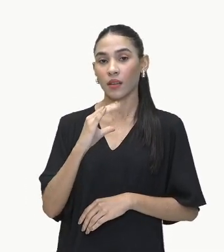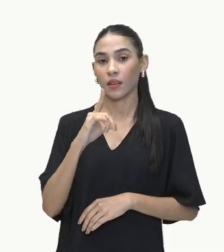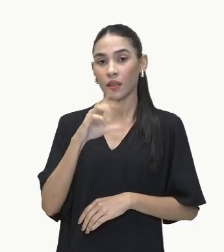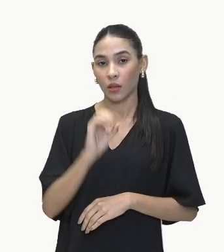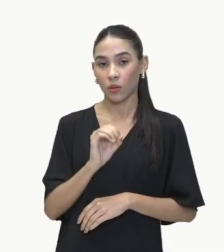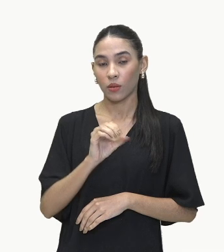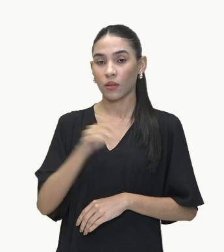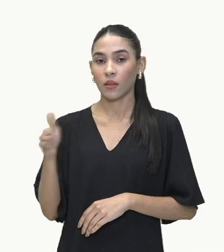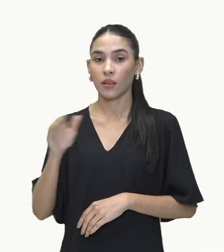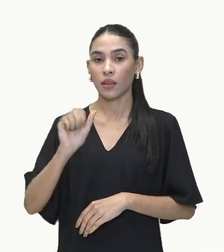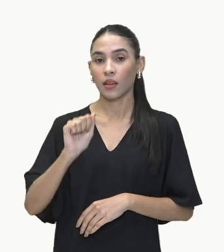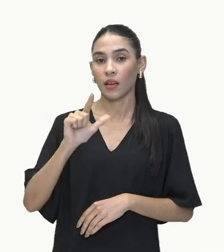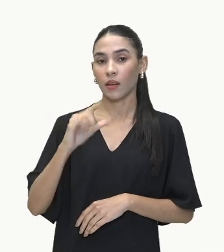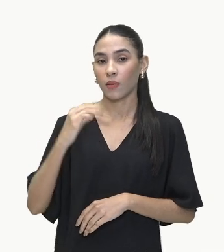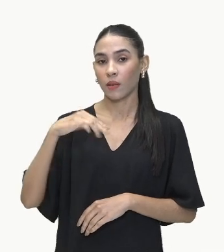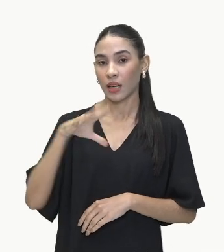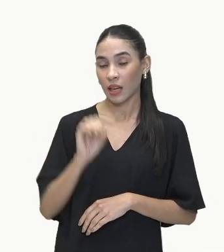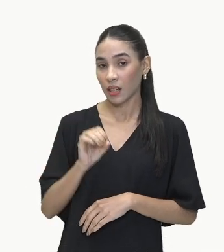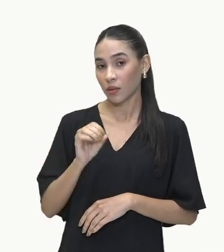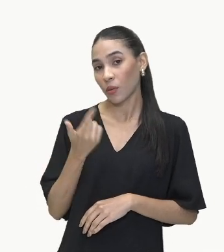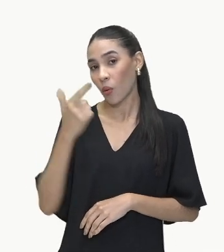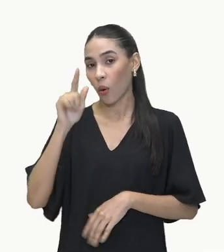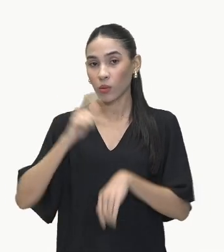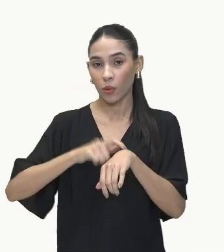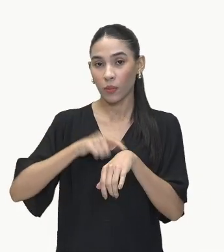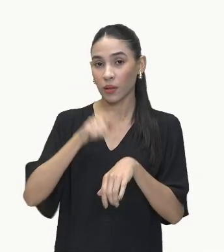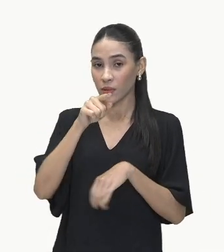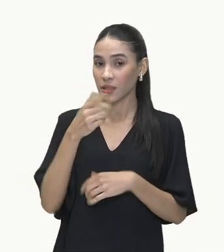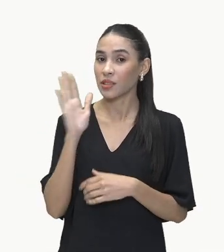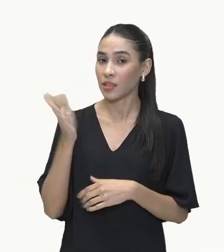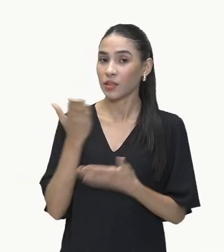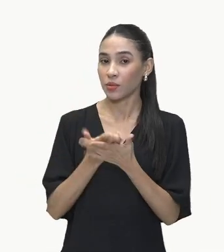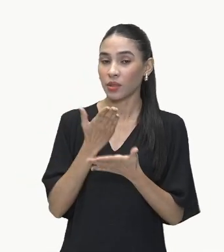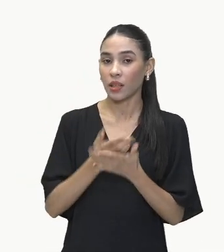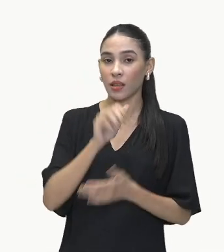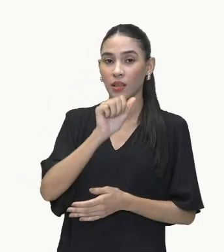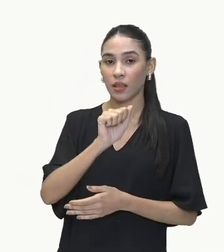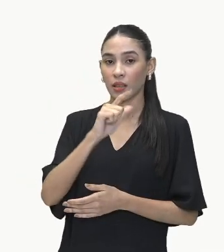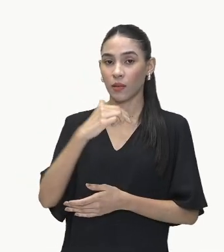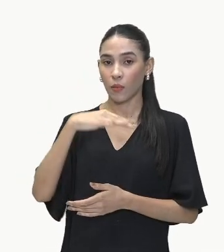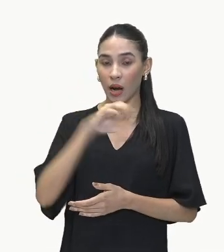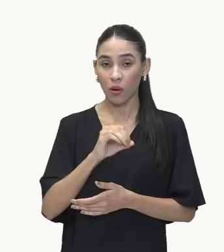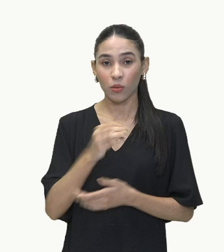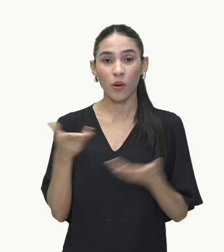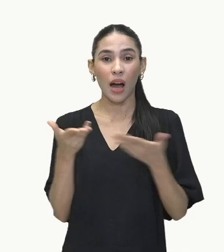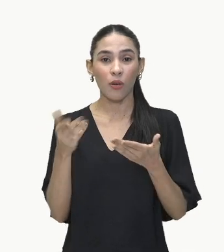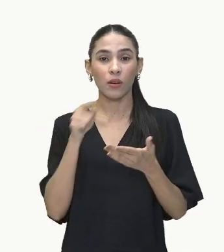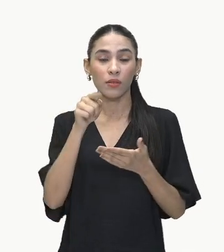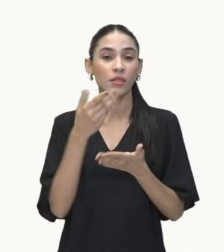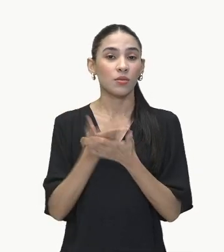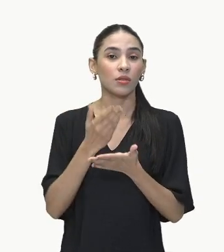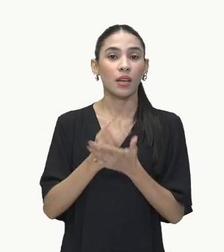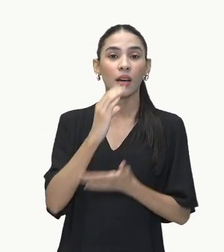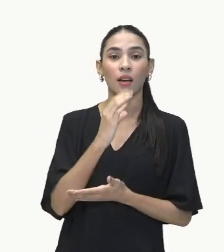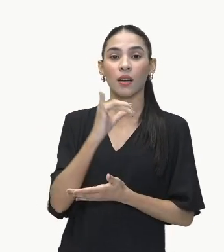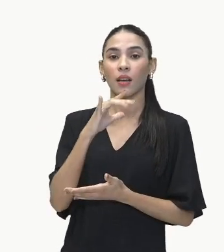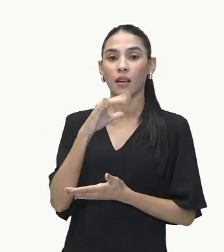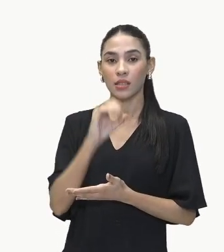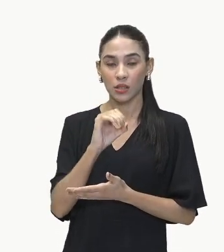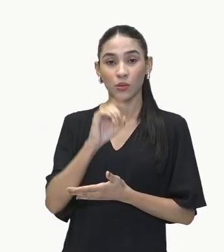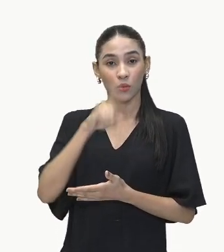Cicloalcano. Em outro momento, vocês já estudaram os alcanos. Agora, nós vamos estudar os cicloalcanos. Quer dizer que é uma